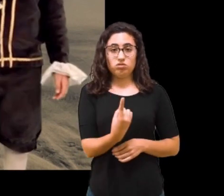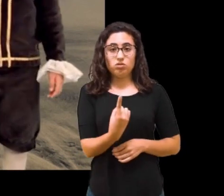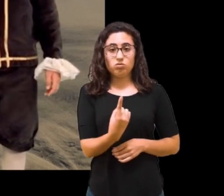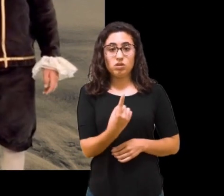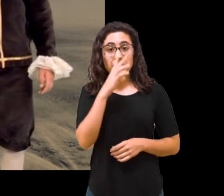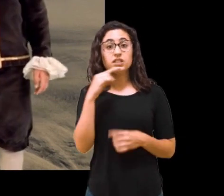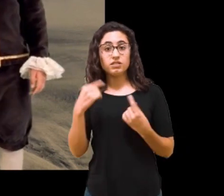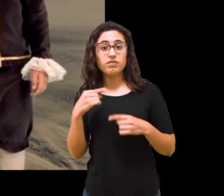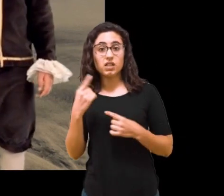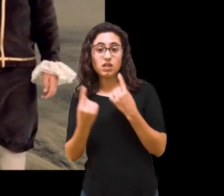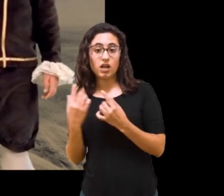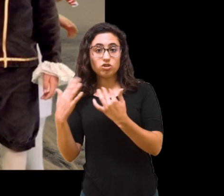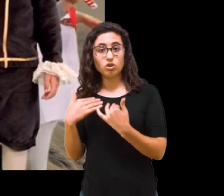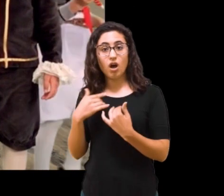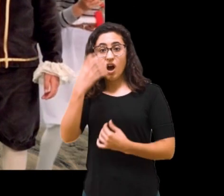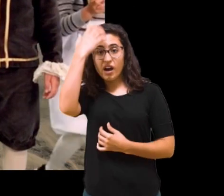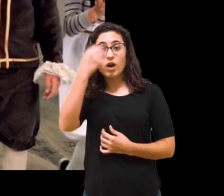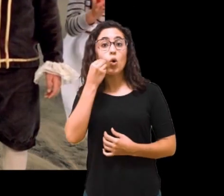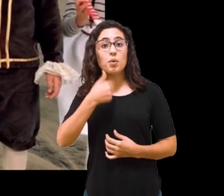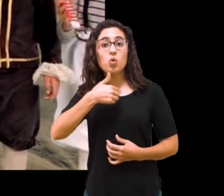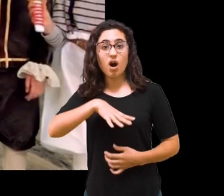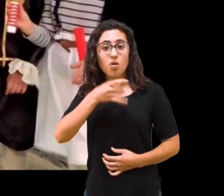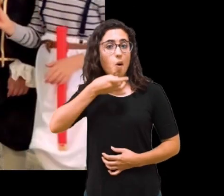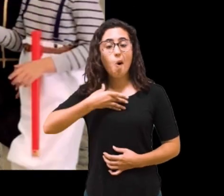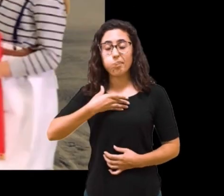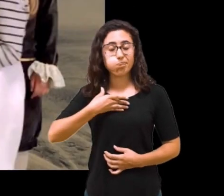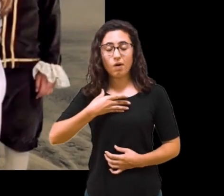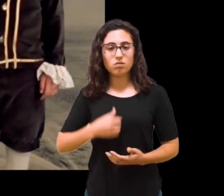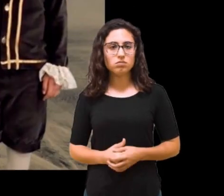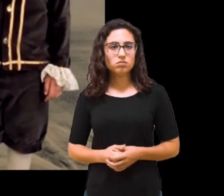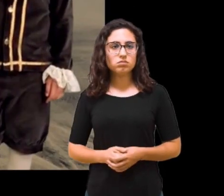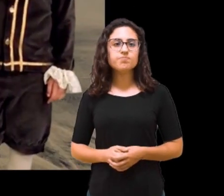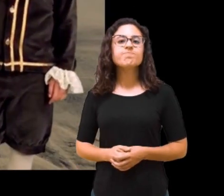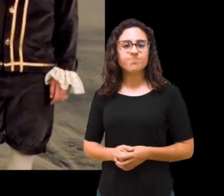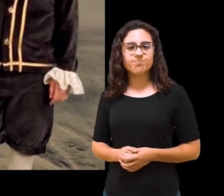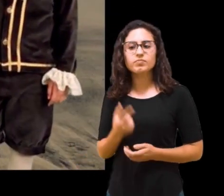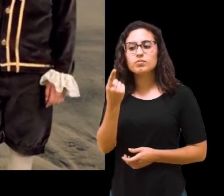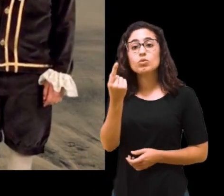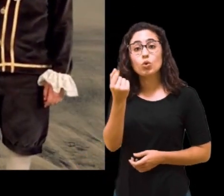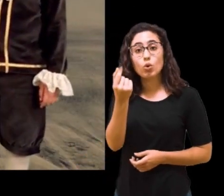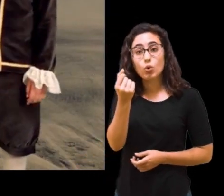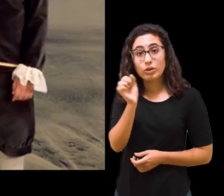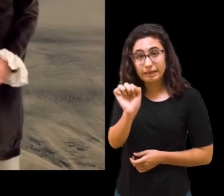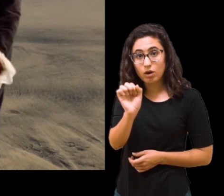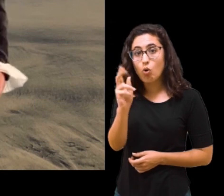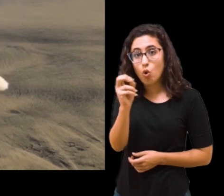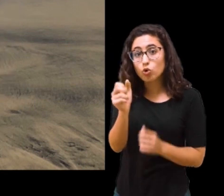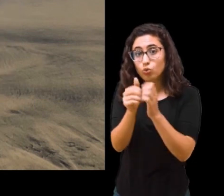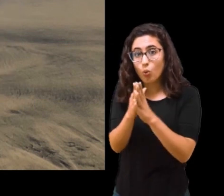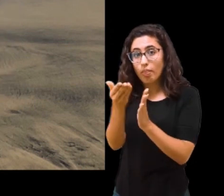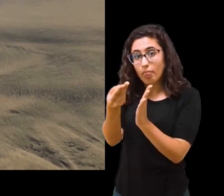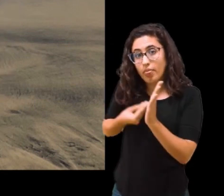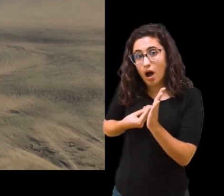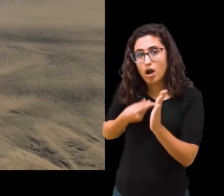quero. Pois então, dá cá todo o teu milheiro, o teu tesouro, que nós vamos já embora e não te incomodamos mais. O meu tesouro,